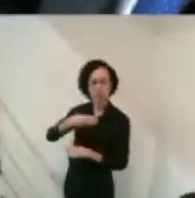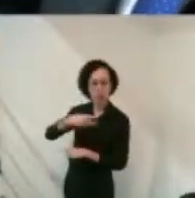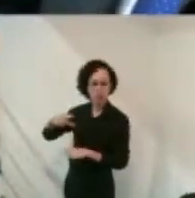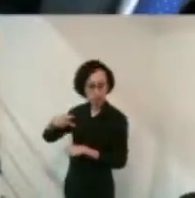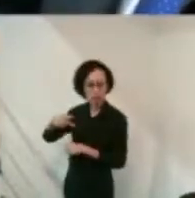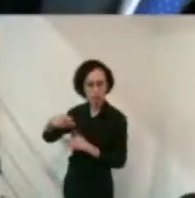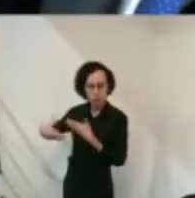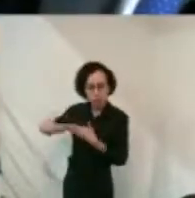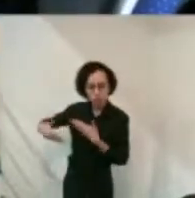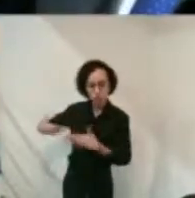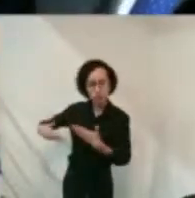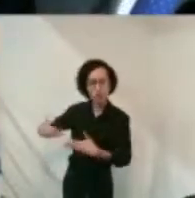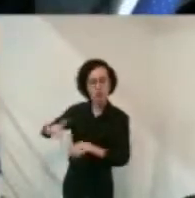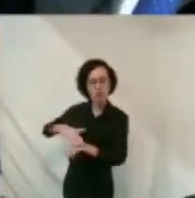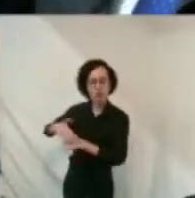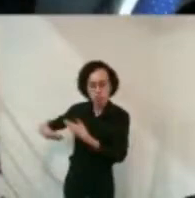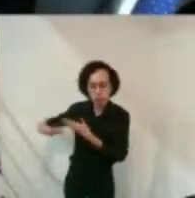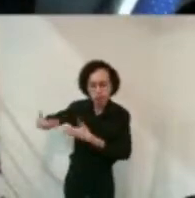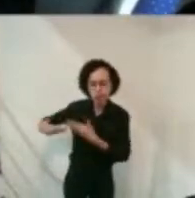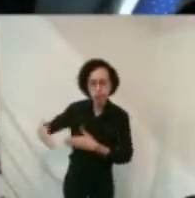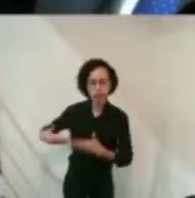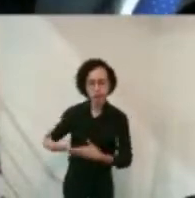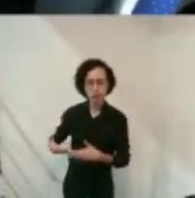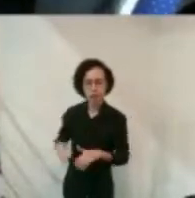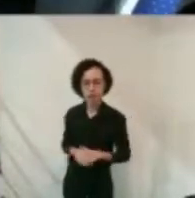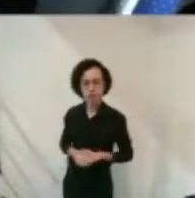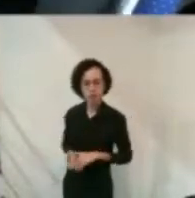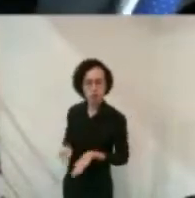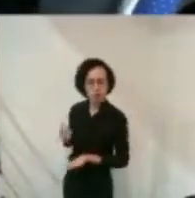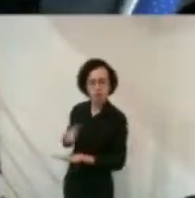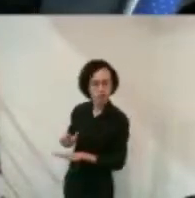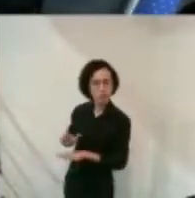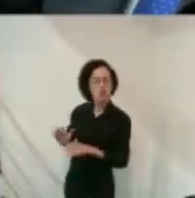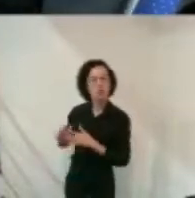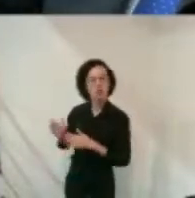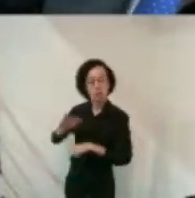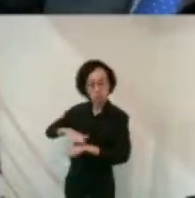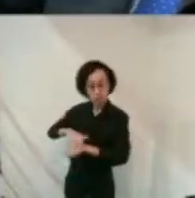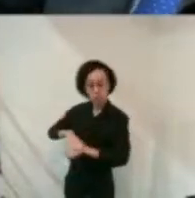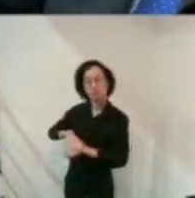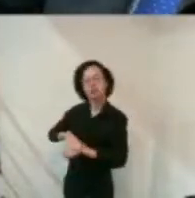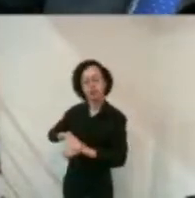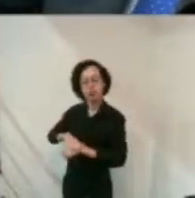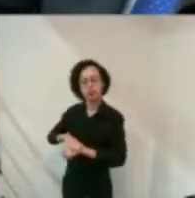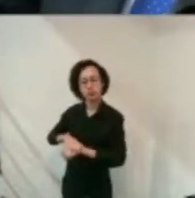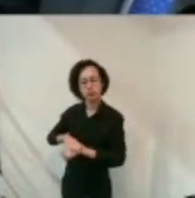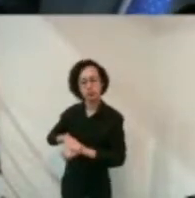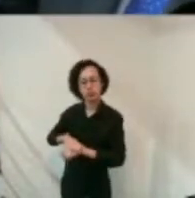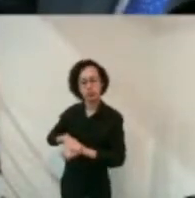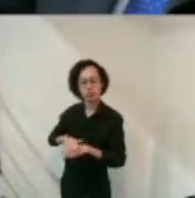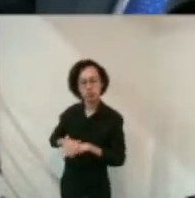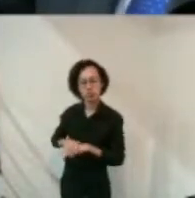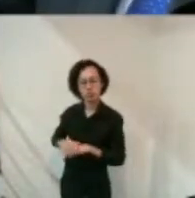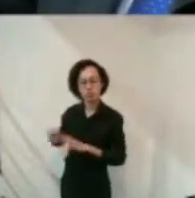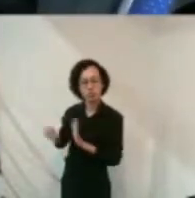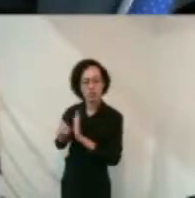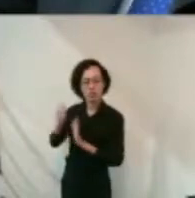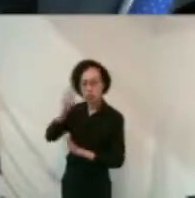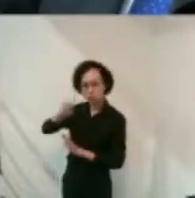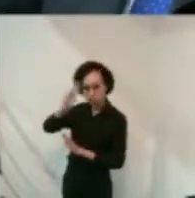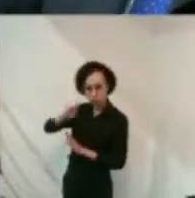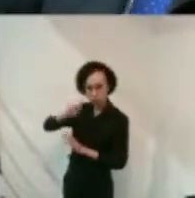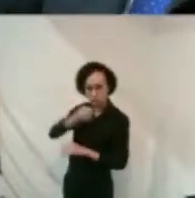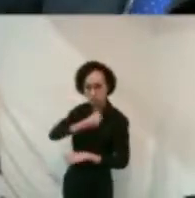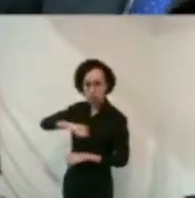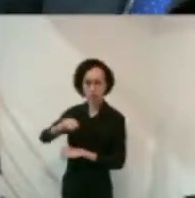tido ao longo do tempo, e não por acaso, nesse momento da quadra histórica desse país, na defesa do